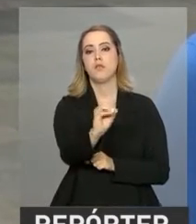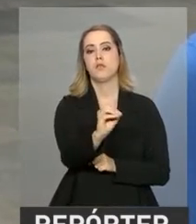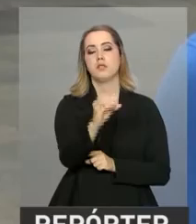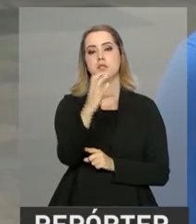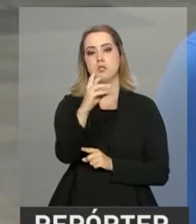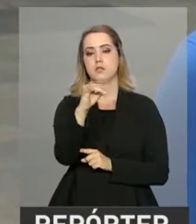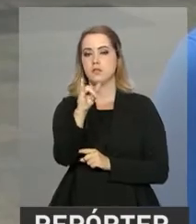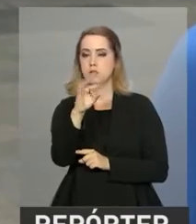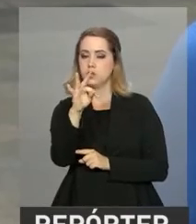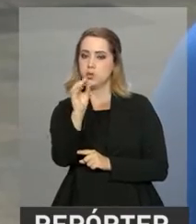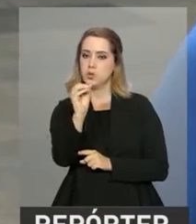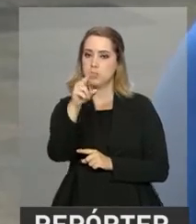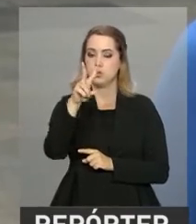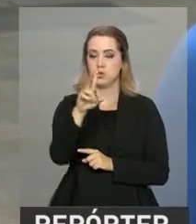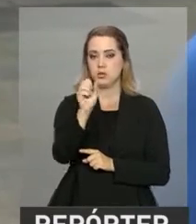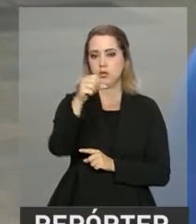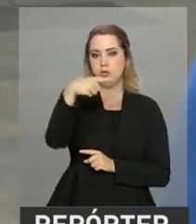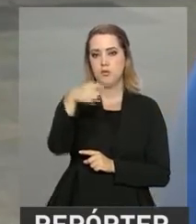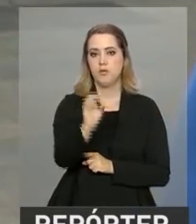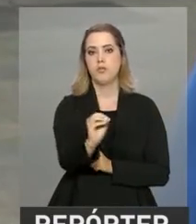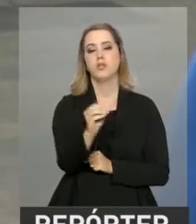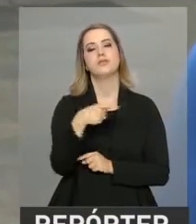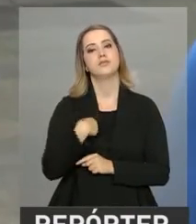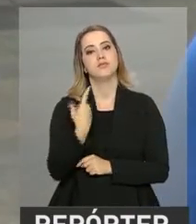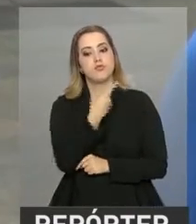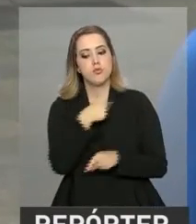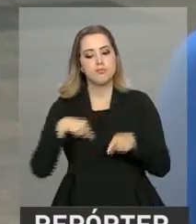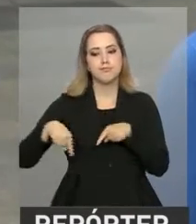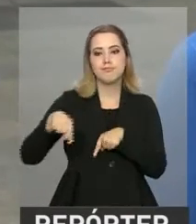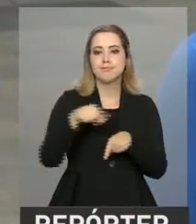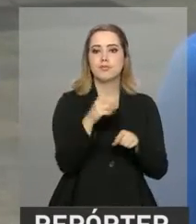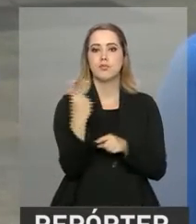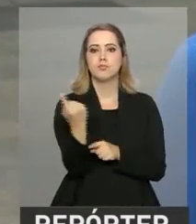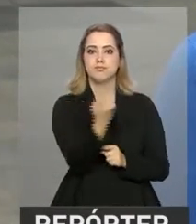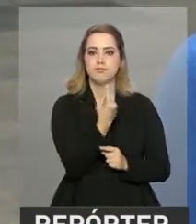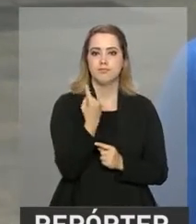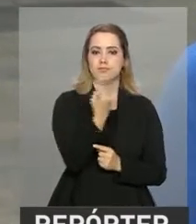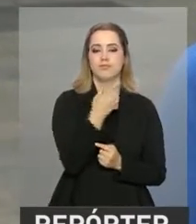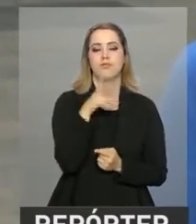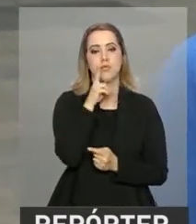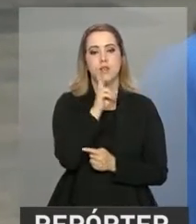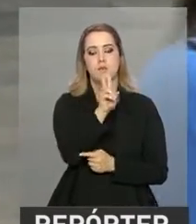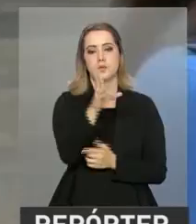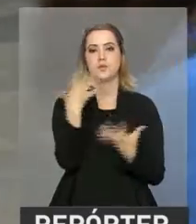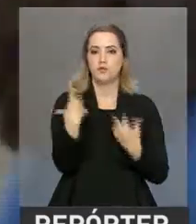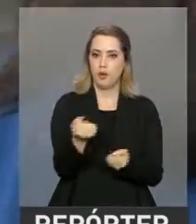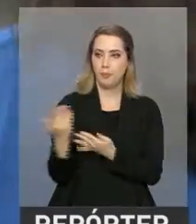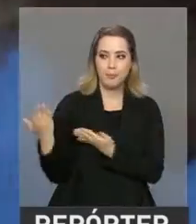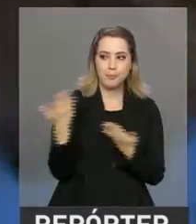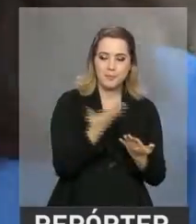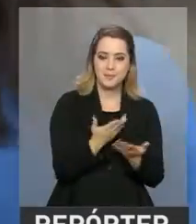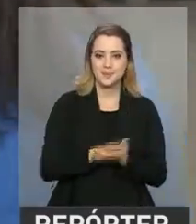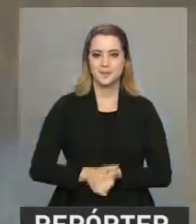gente vai dar uma voltinha lá dentro para saber como está a mobilidade para as pessoas com deficiência. Vem comigo?